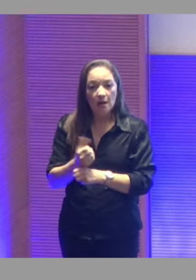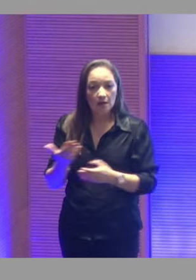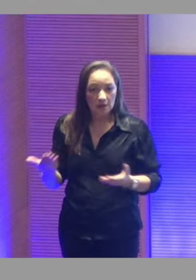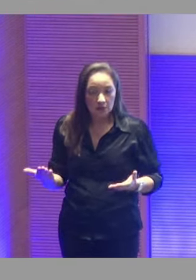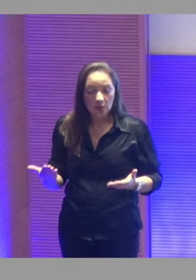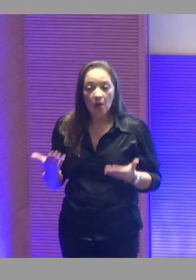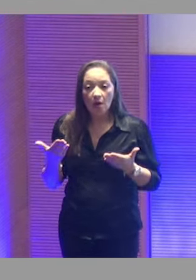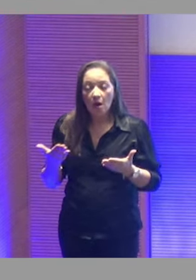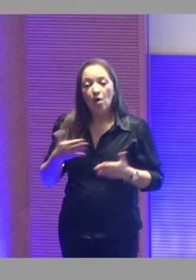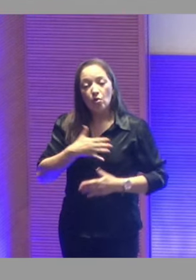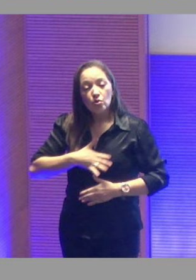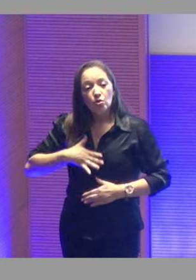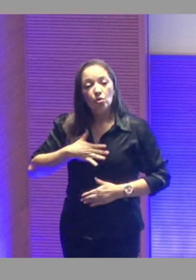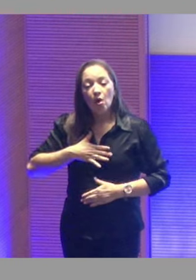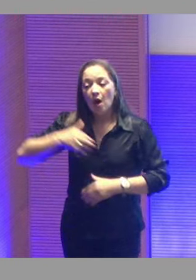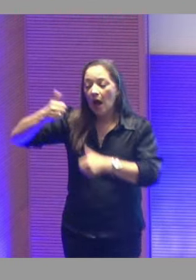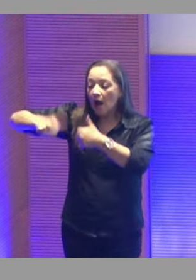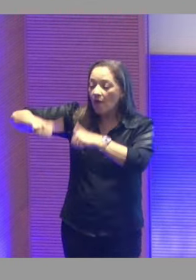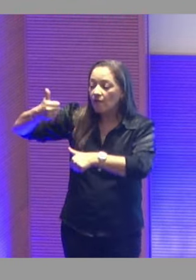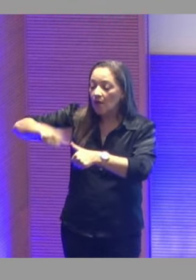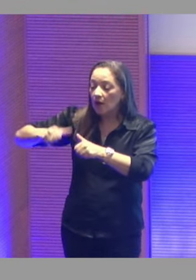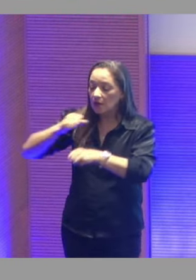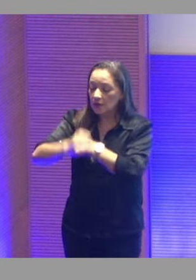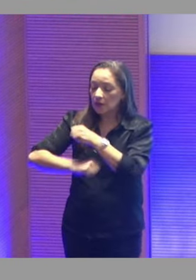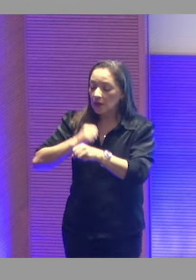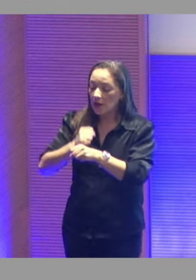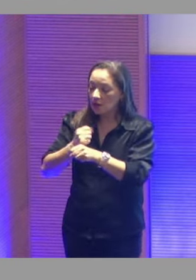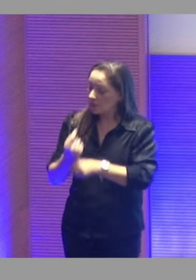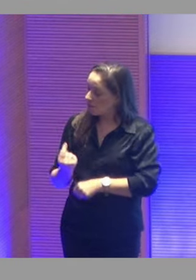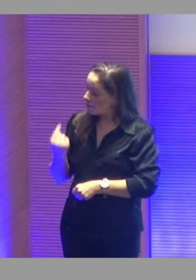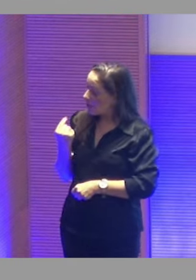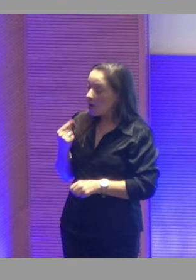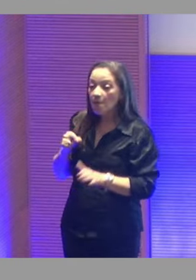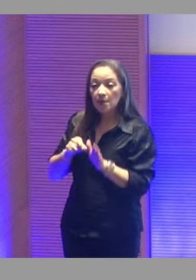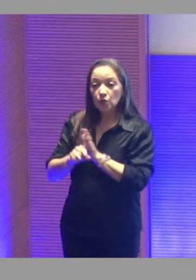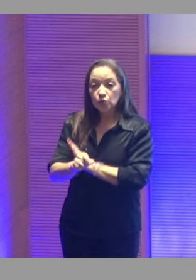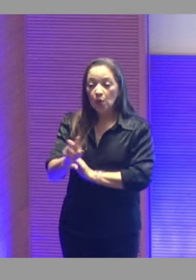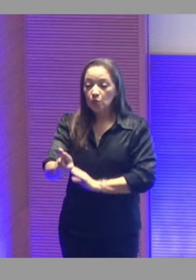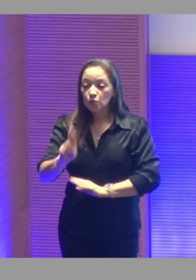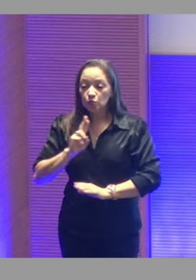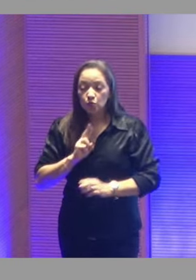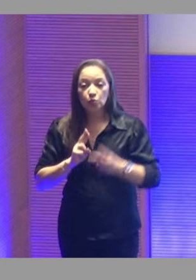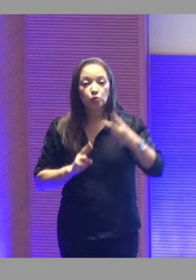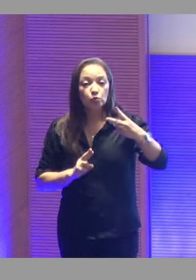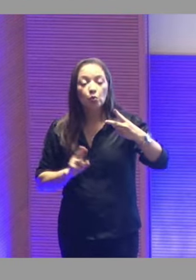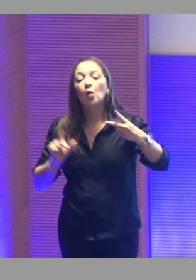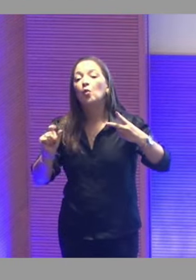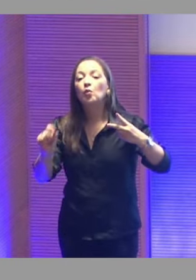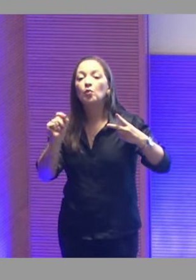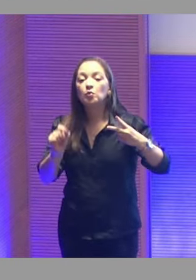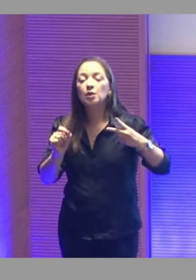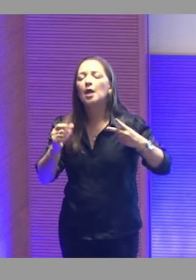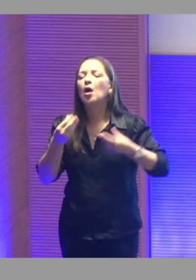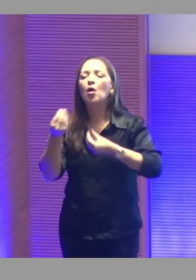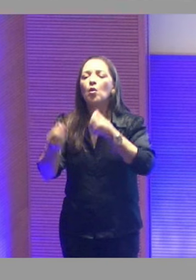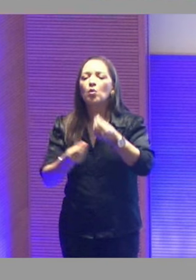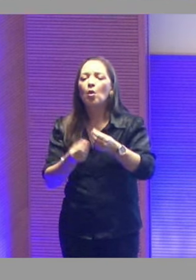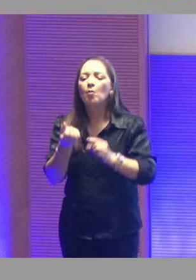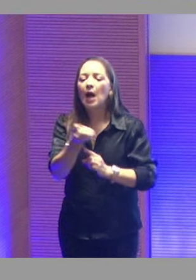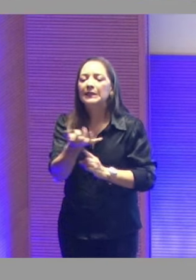avaliar e a gente tinha trazido essa pergunta no ano passado essas duas respostas das extremidades que é sobre ter uma demanda